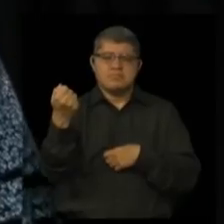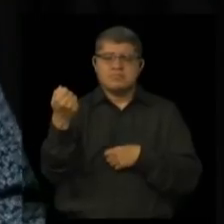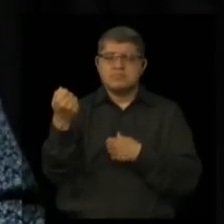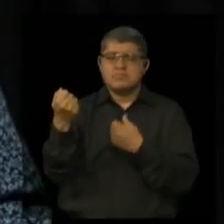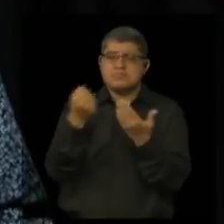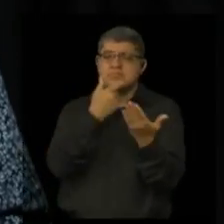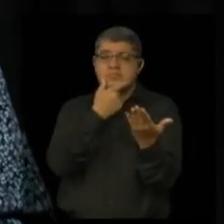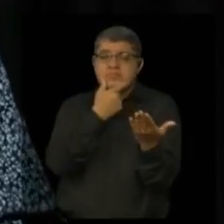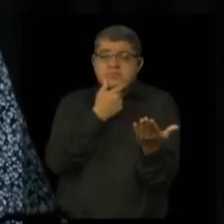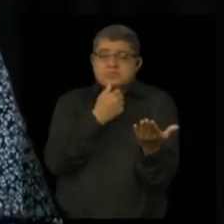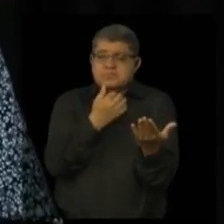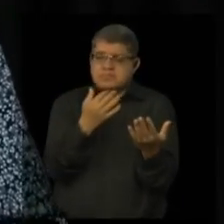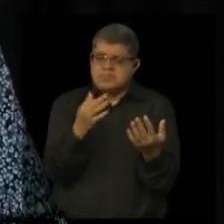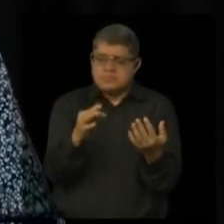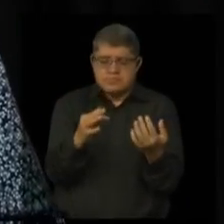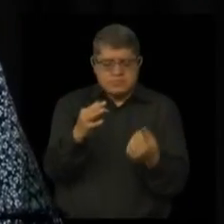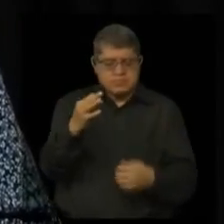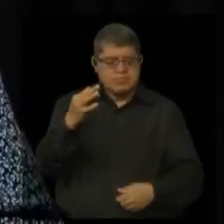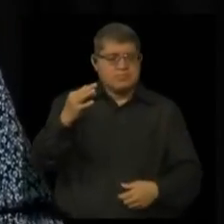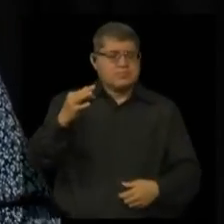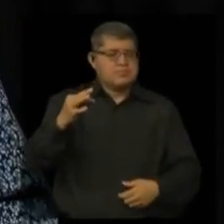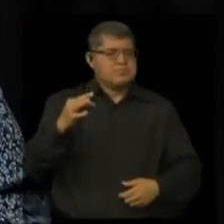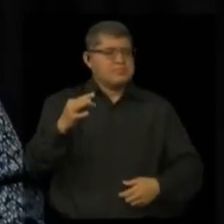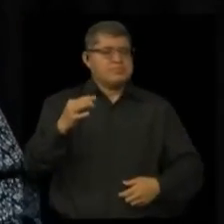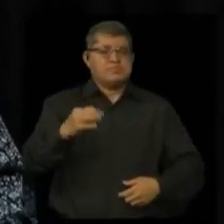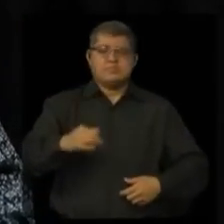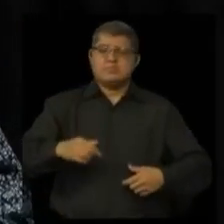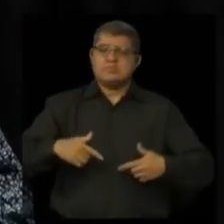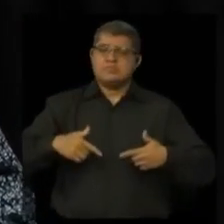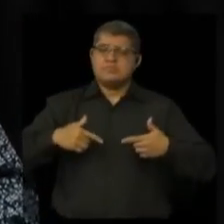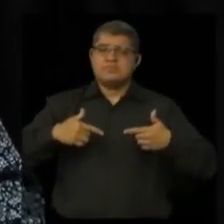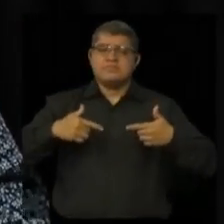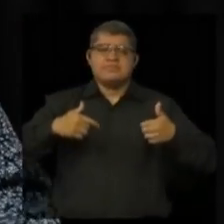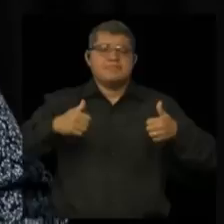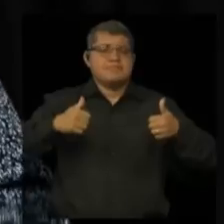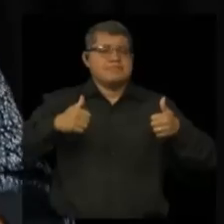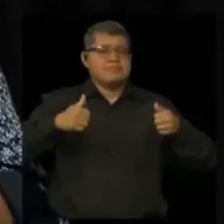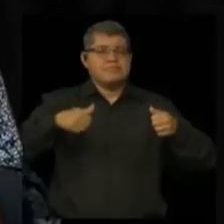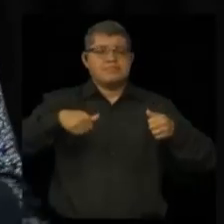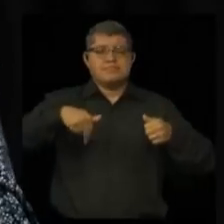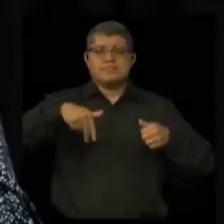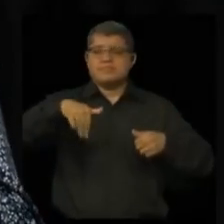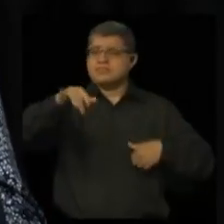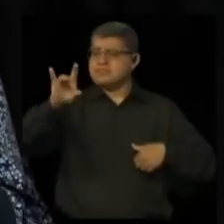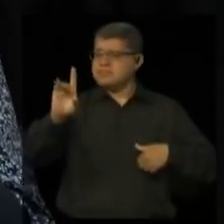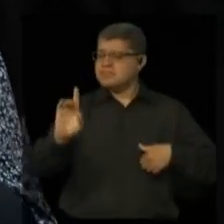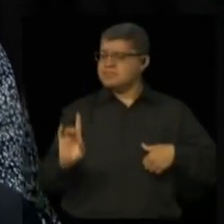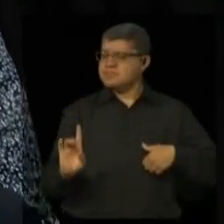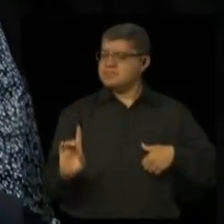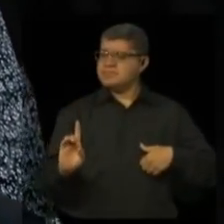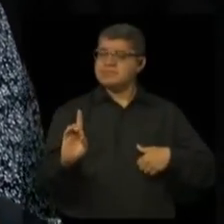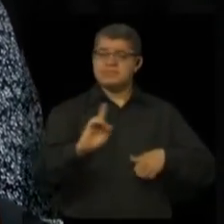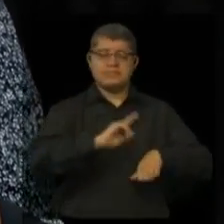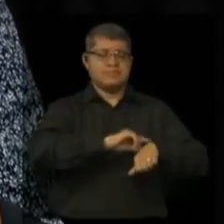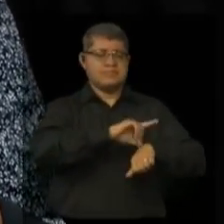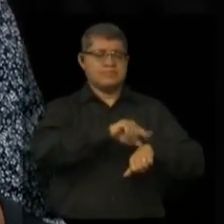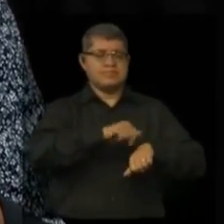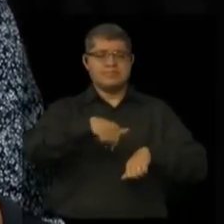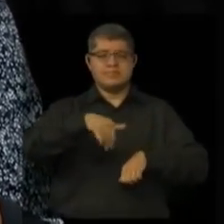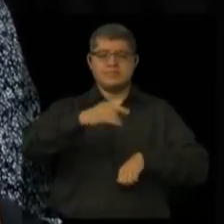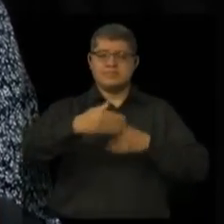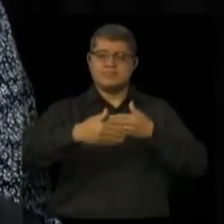O homem com a dor é muito mais elegante. Caminha-se de lado como se chegando atrasado andasse